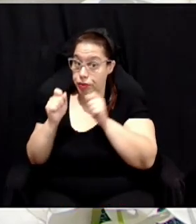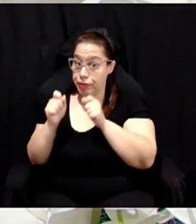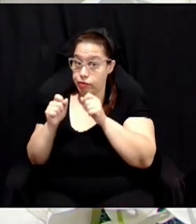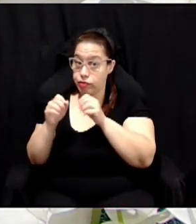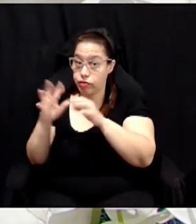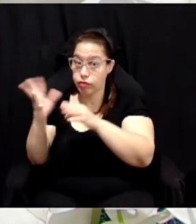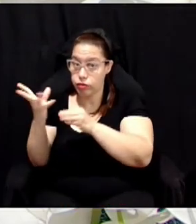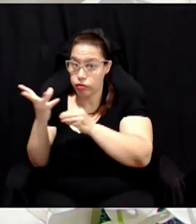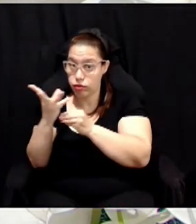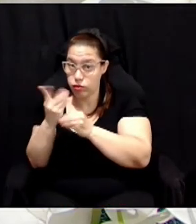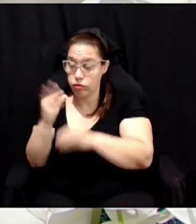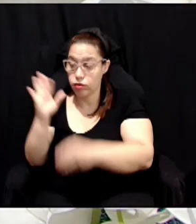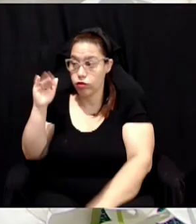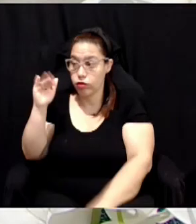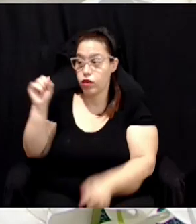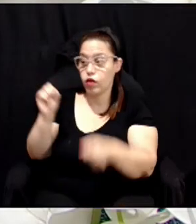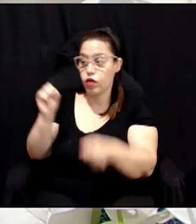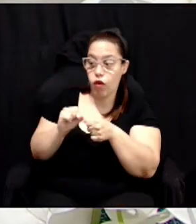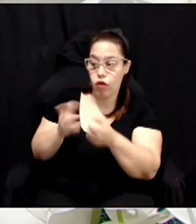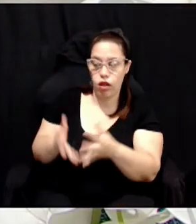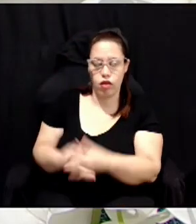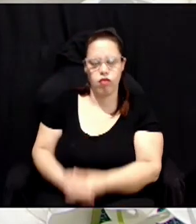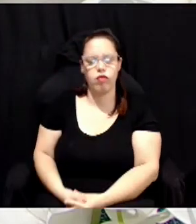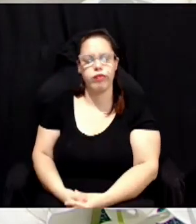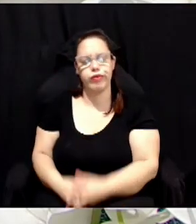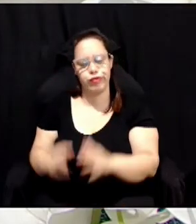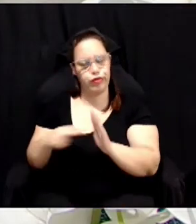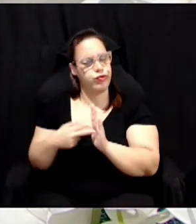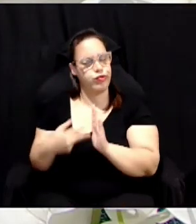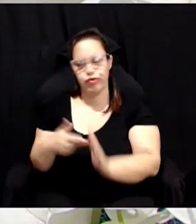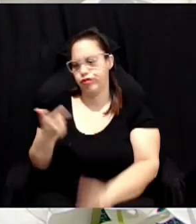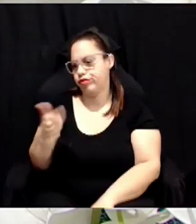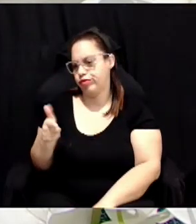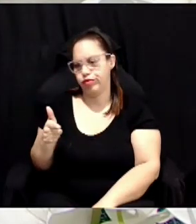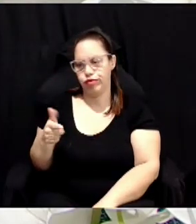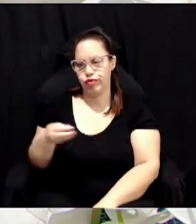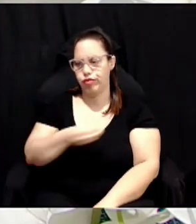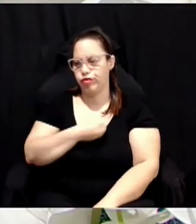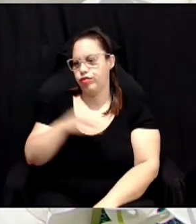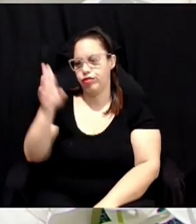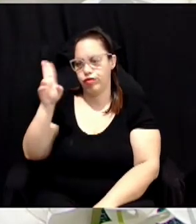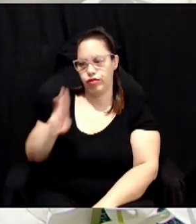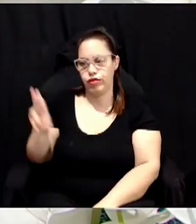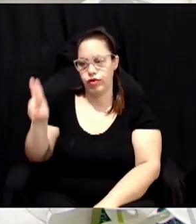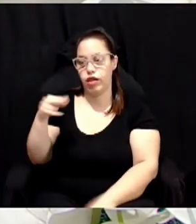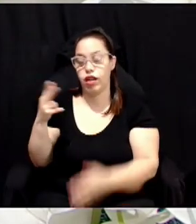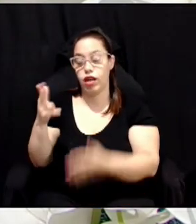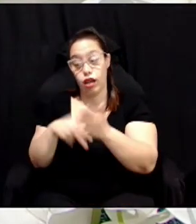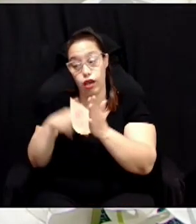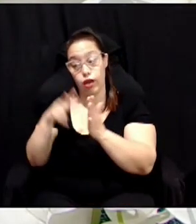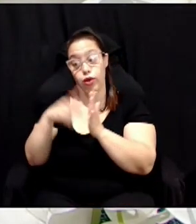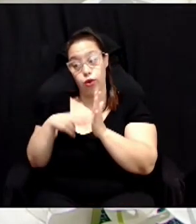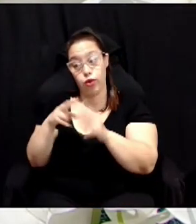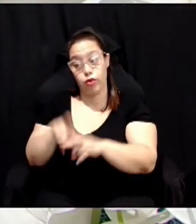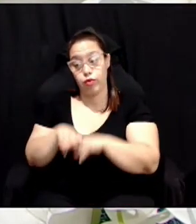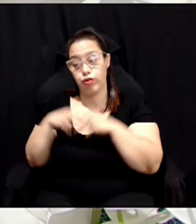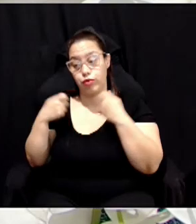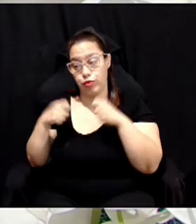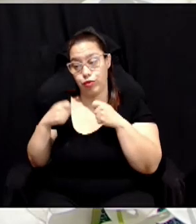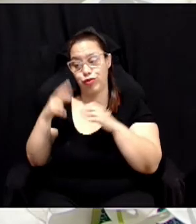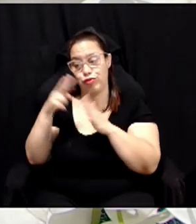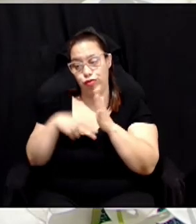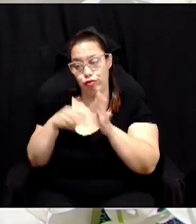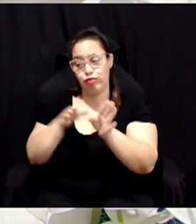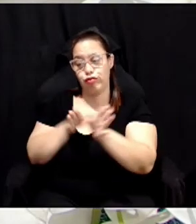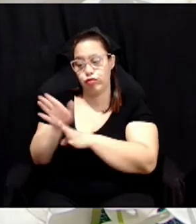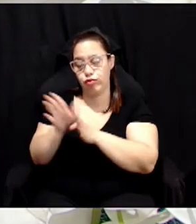que você está fazendo. Então, consequentemente, não existe vida universitária sem leitura. Por isso, a necessidade de indicar